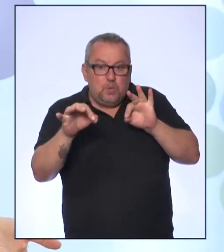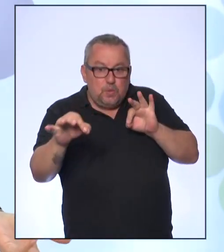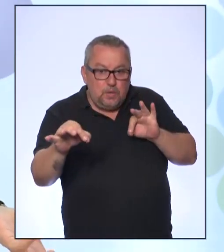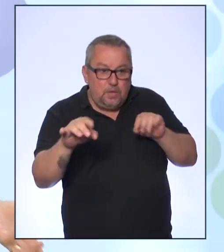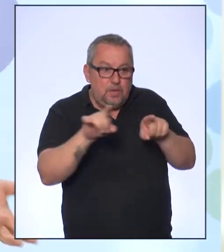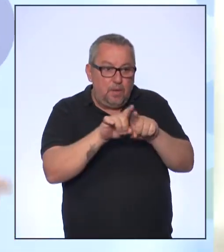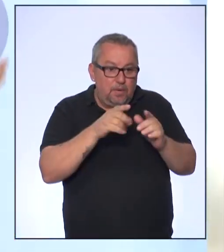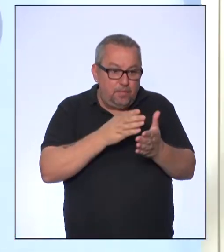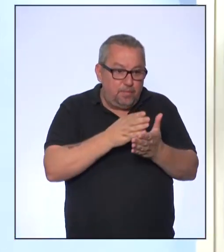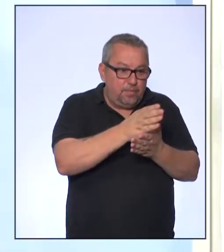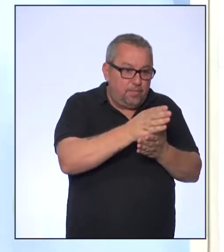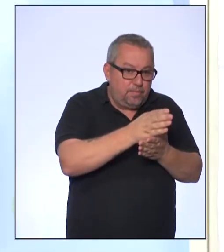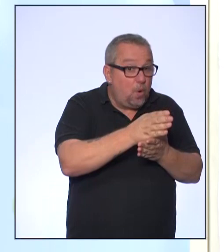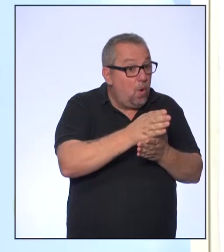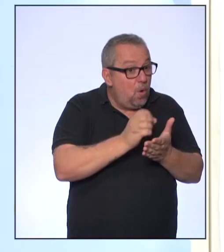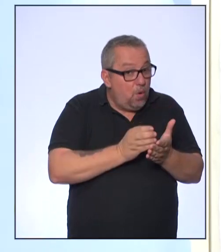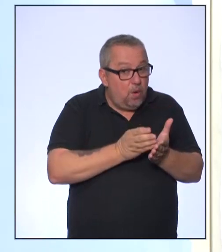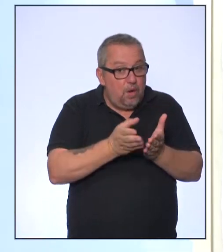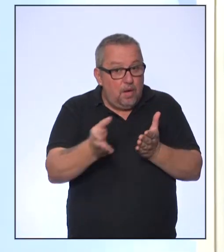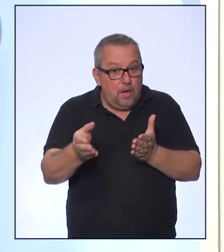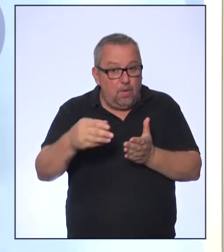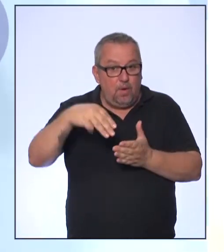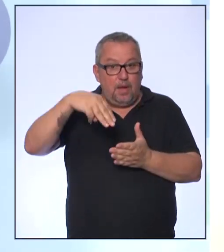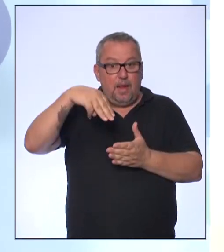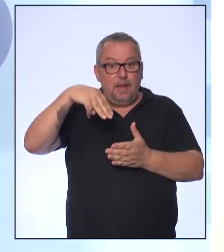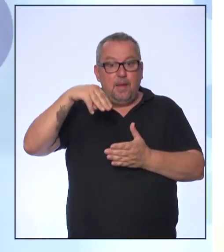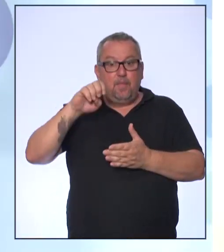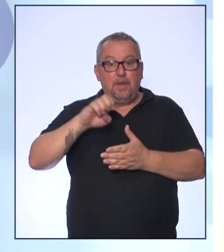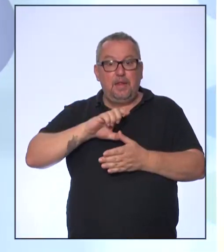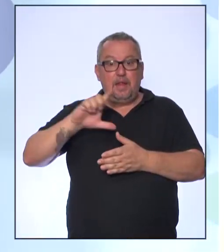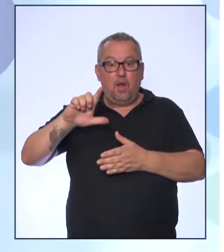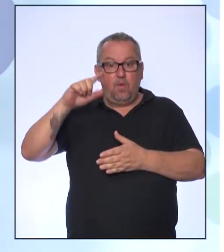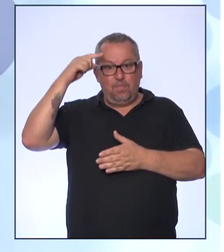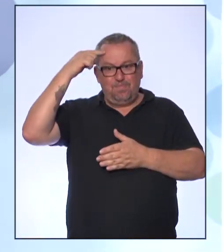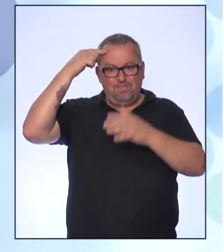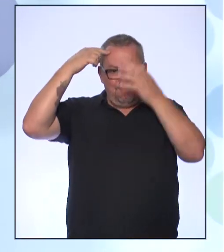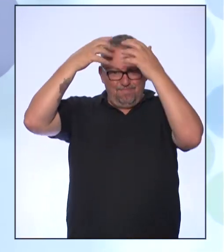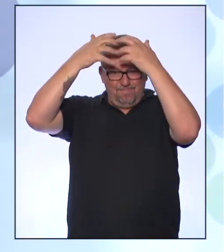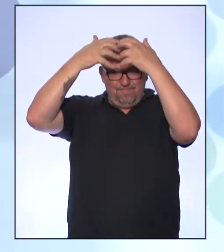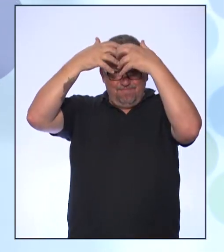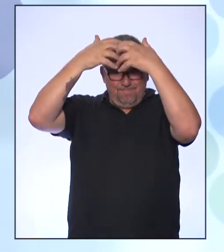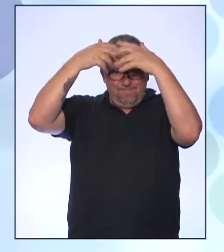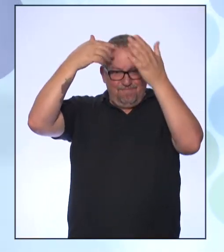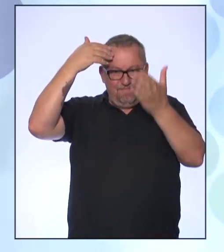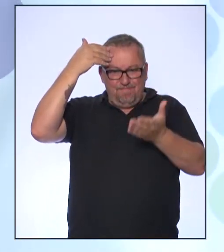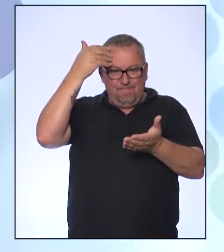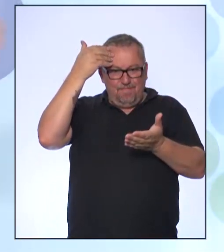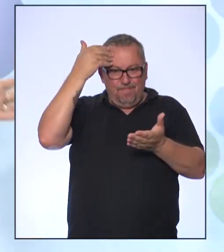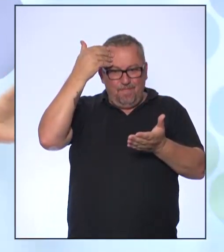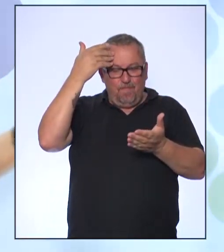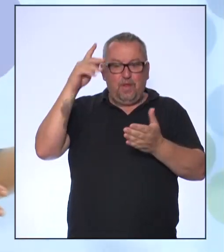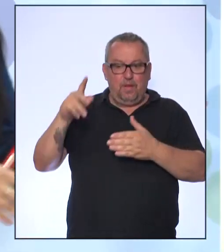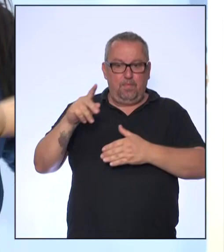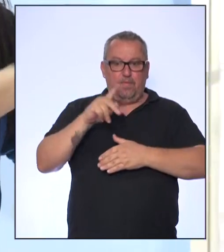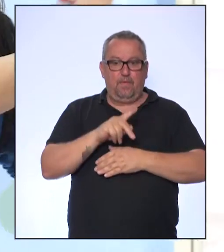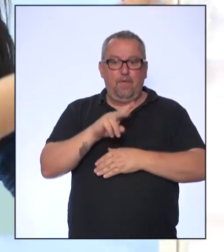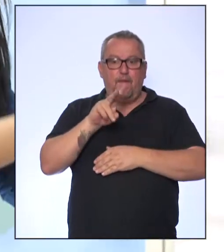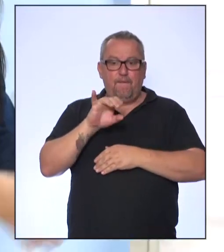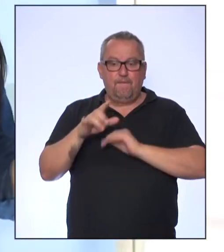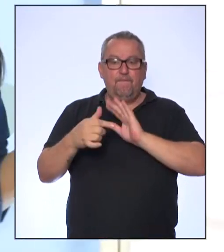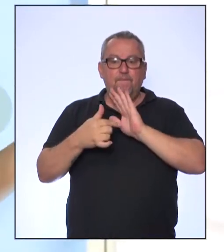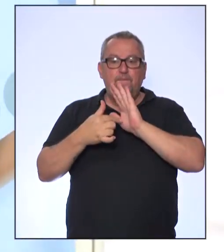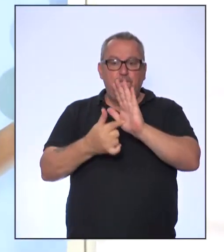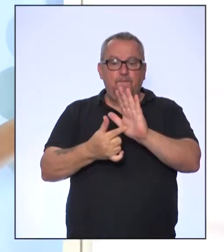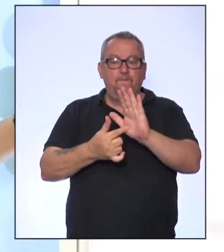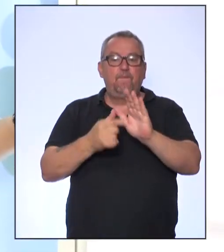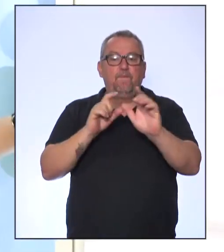para o outro. Agora, a palavra mental vem de mente. Então, esse mapa mental que a professora vai colocar aqui